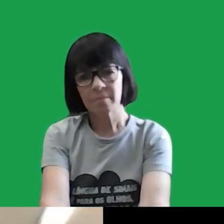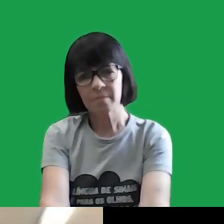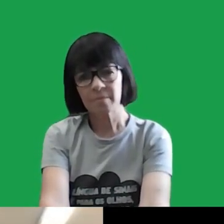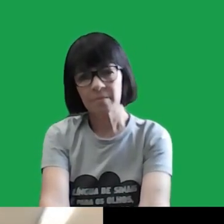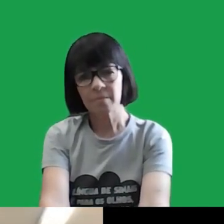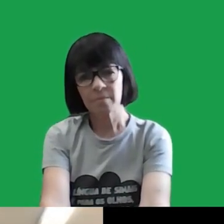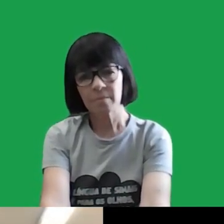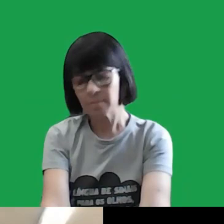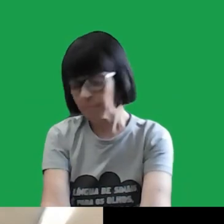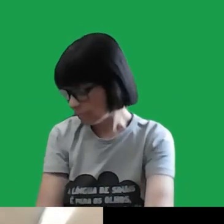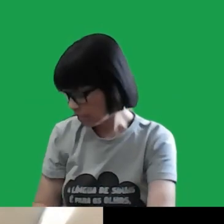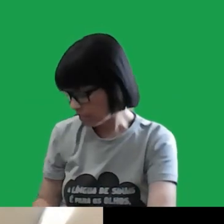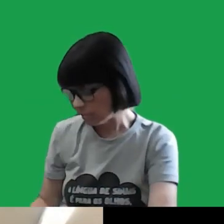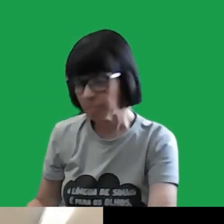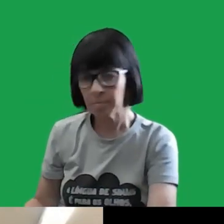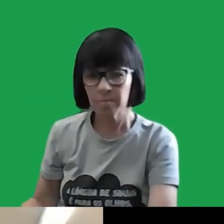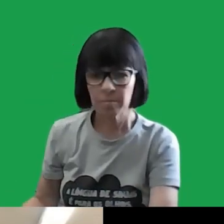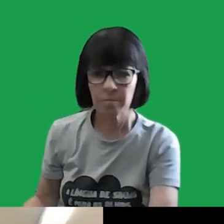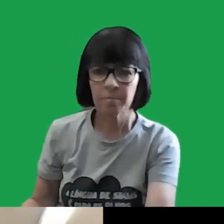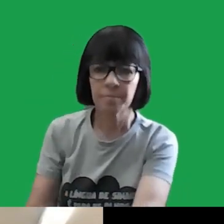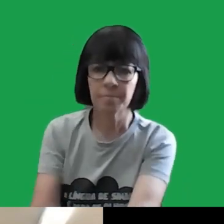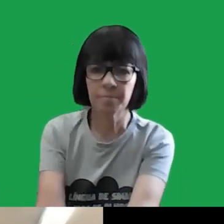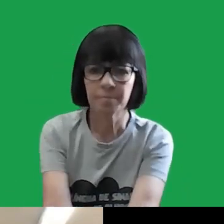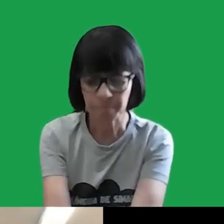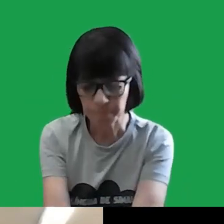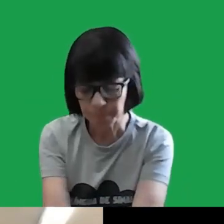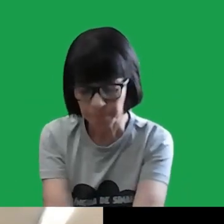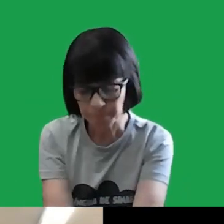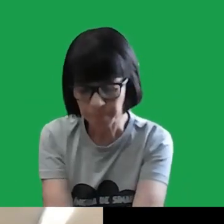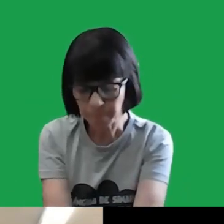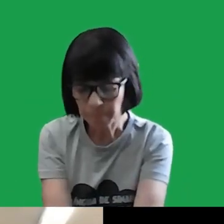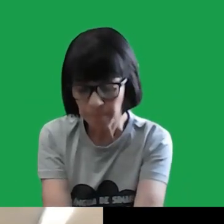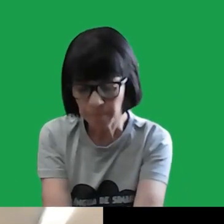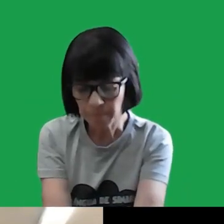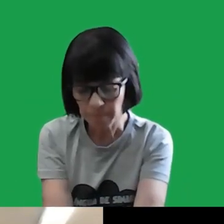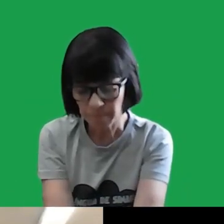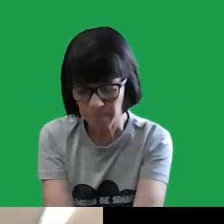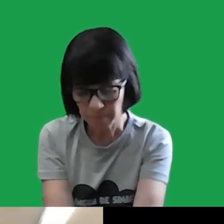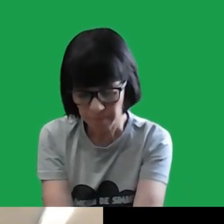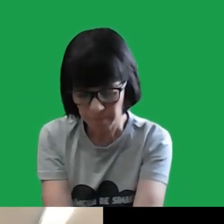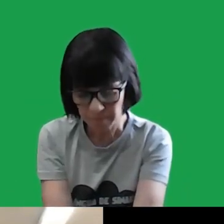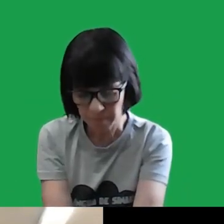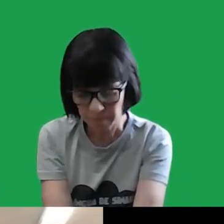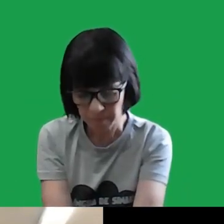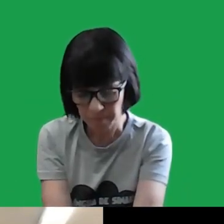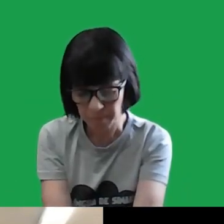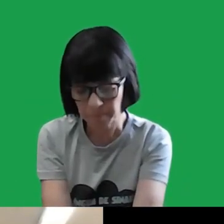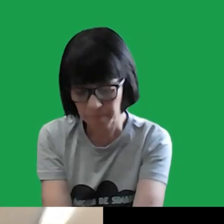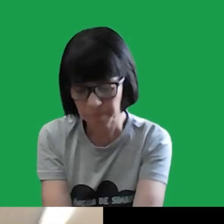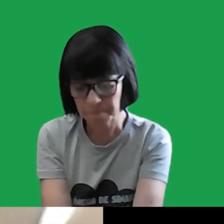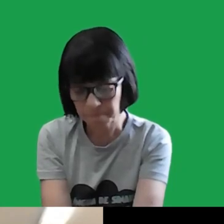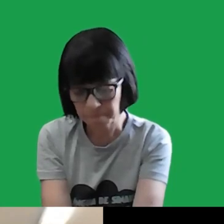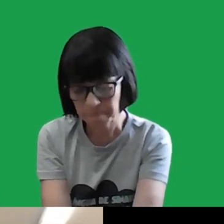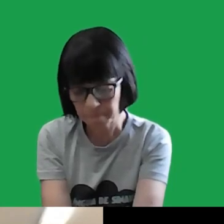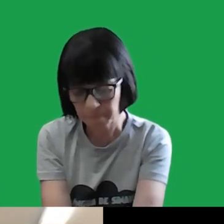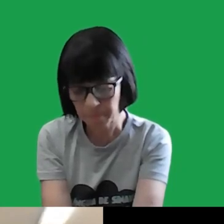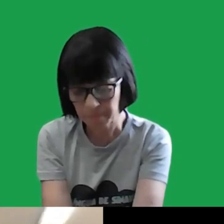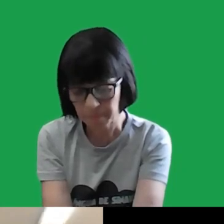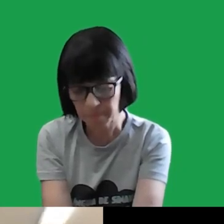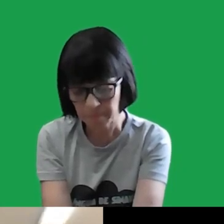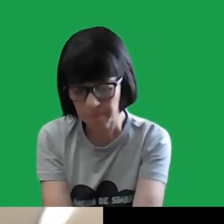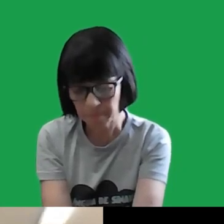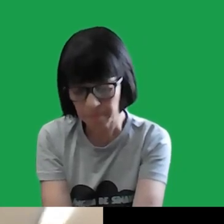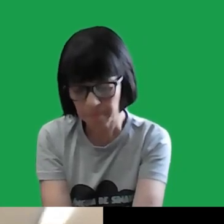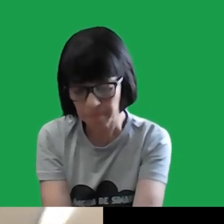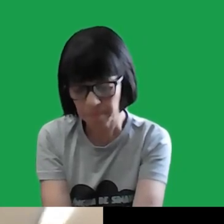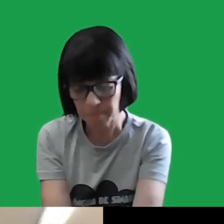A estrutura dos cursos de Libras da Uníntese fez diferença, porque sempre é um professor de cada lugar. Os alunos também são de